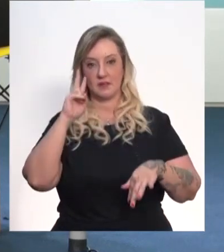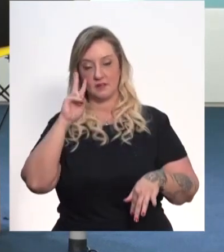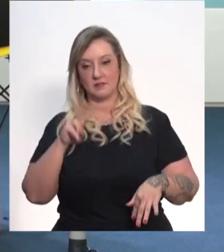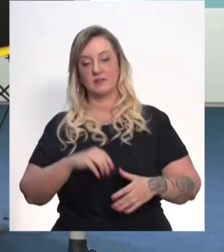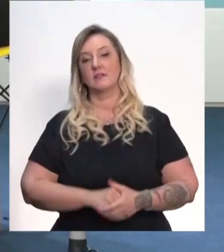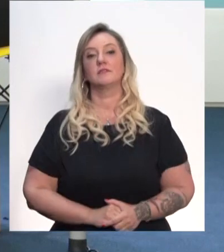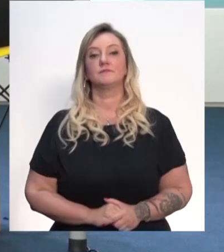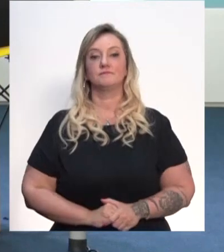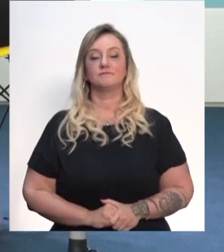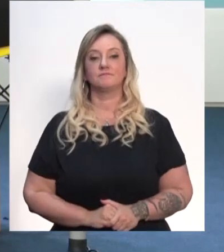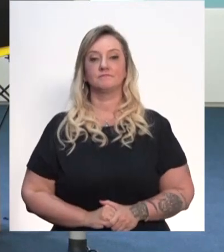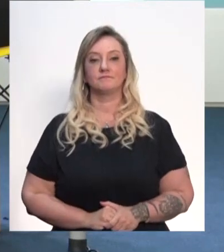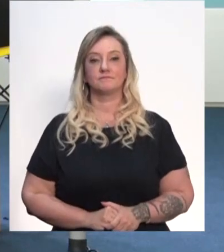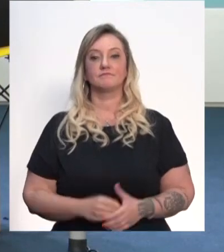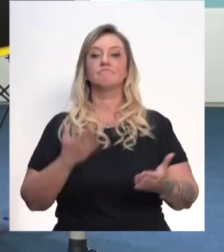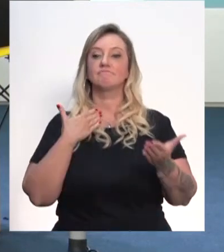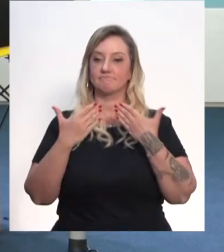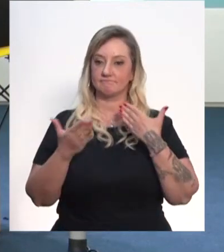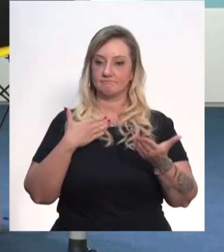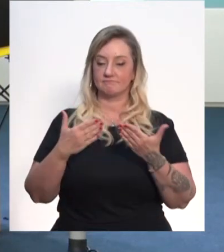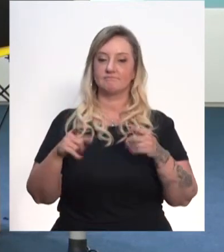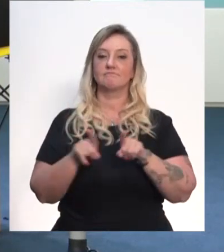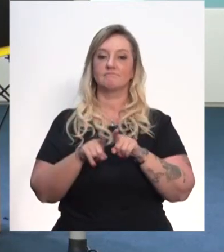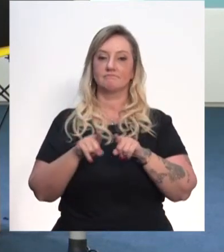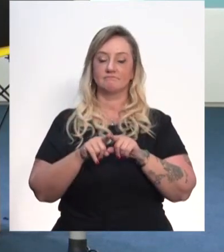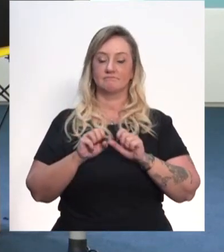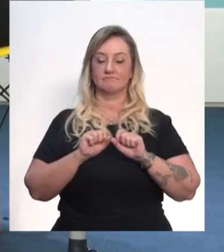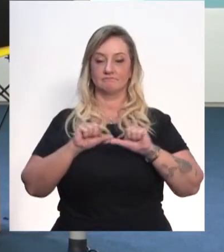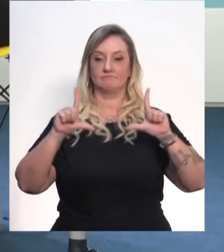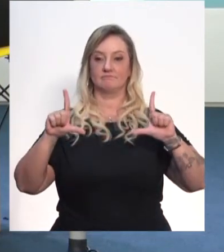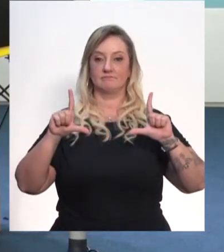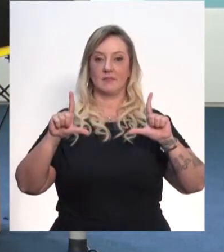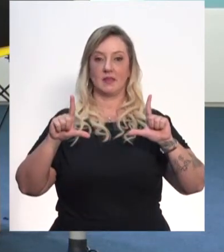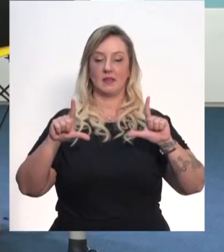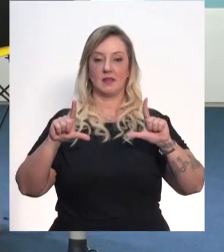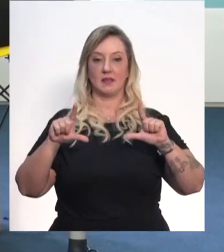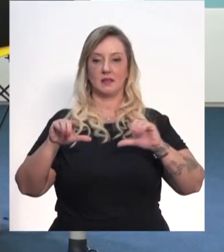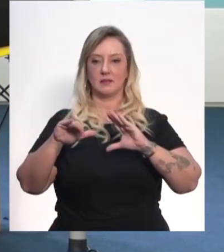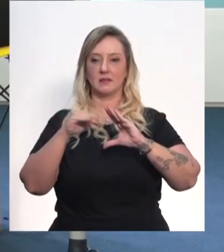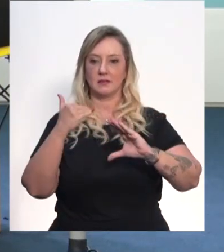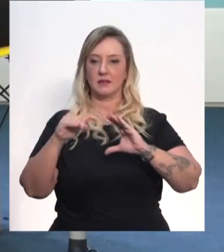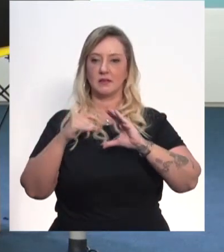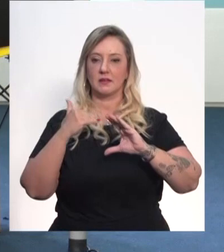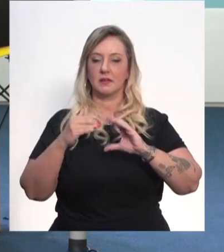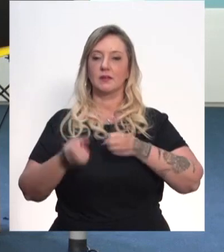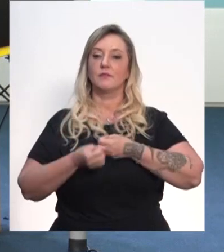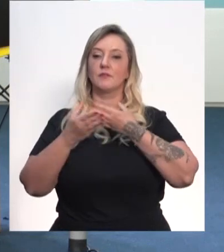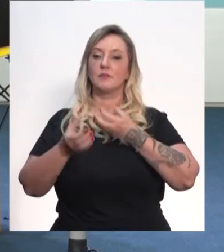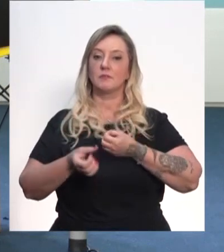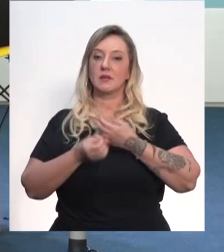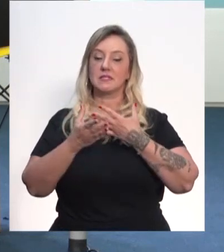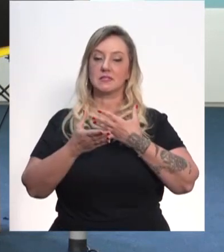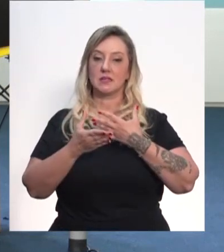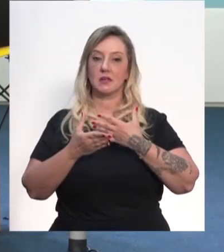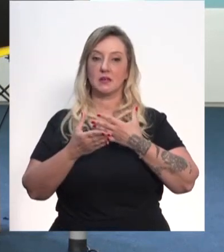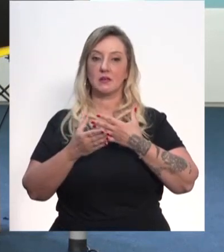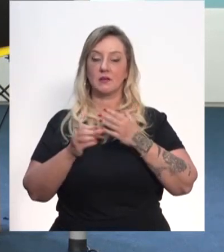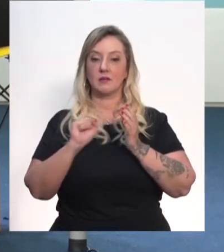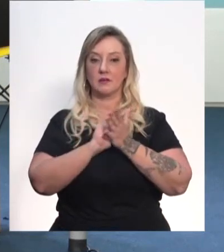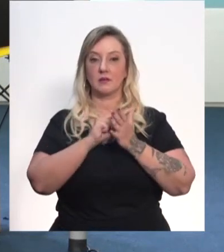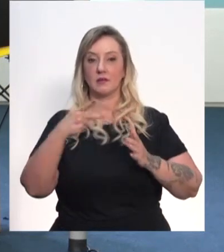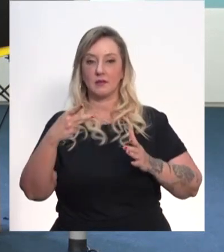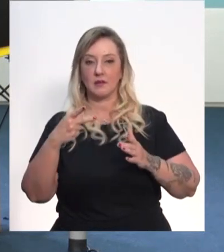AVA um questionário para o dia 23, um outro para o dia 24 e uma avaliação que é a atividade de encerramento.